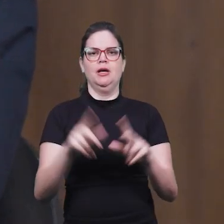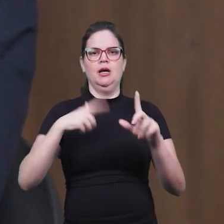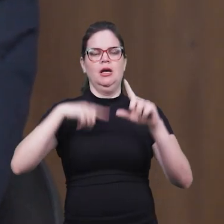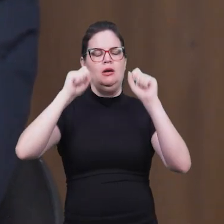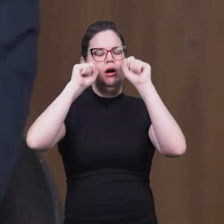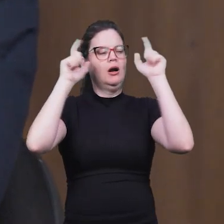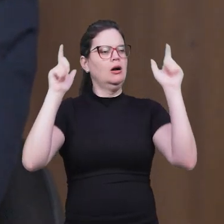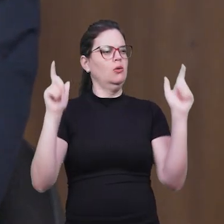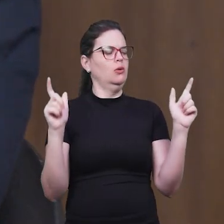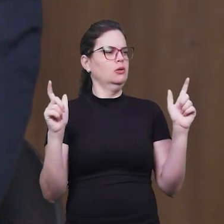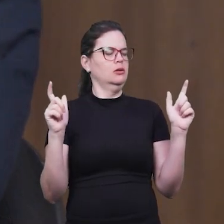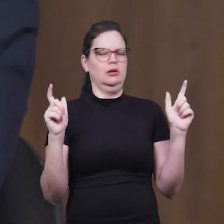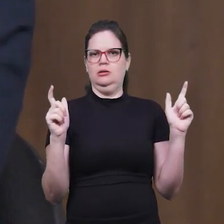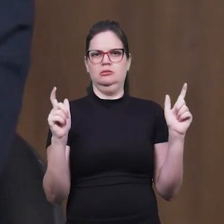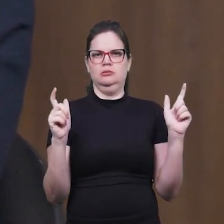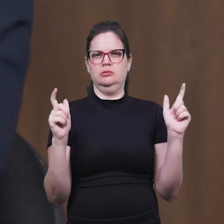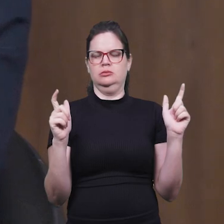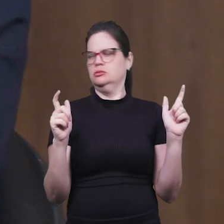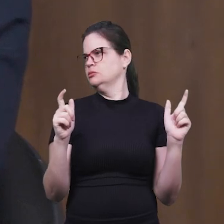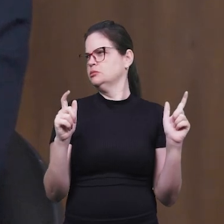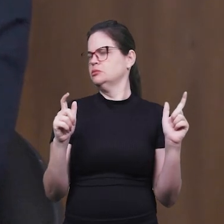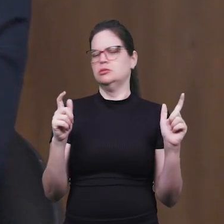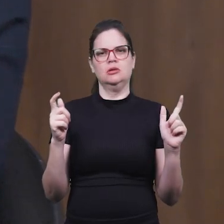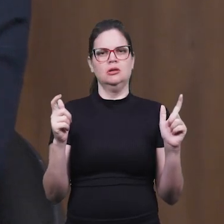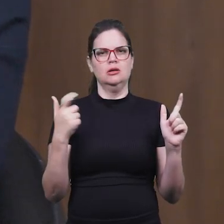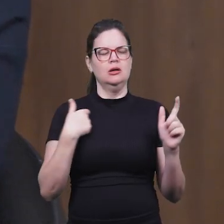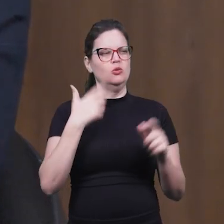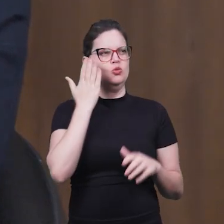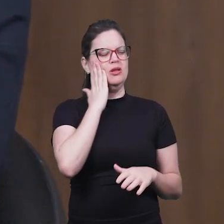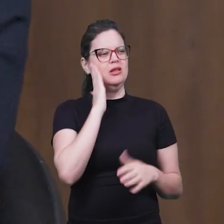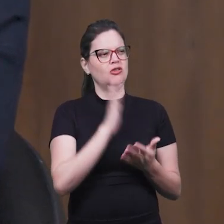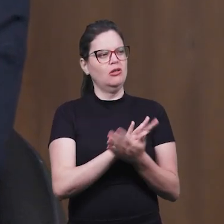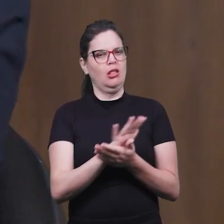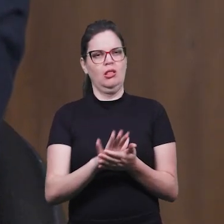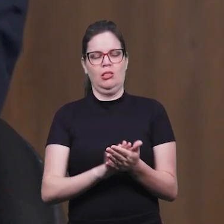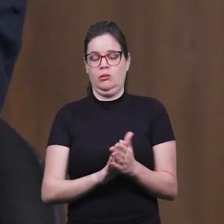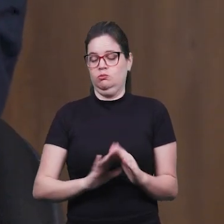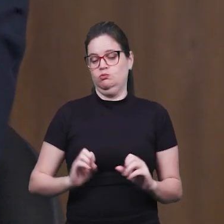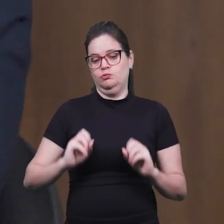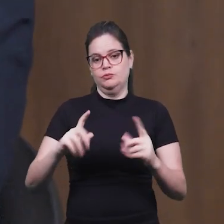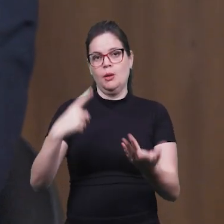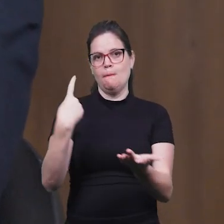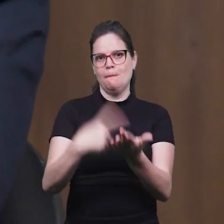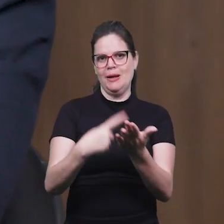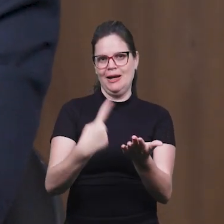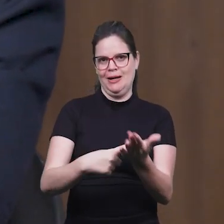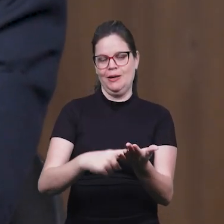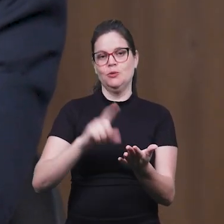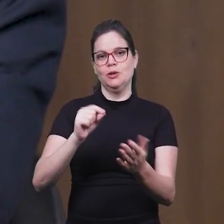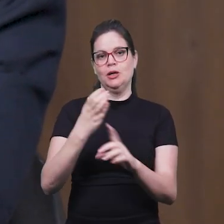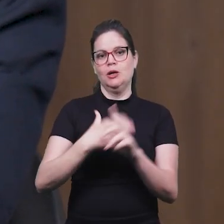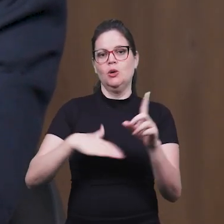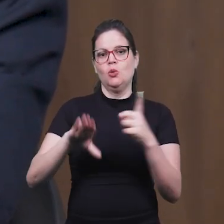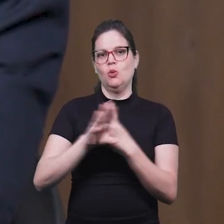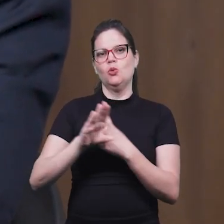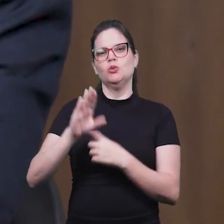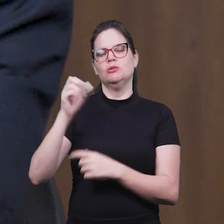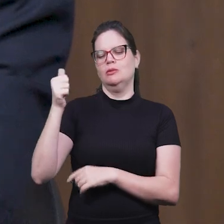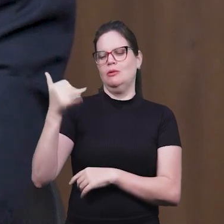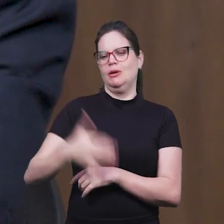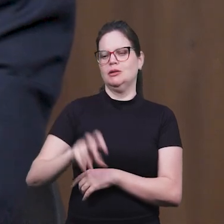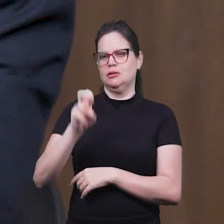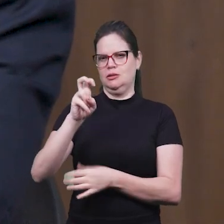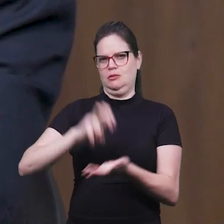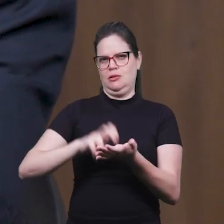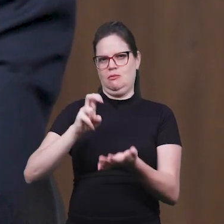aquilo. Marcaram uma madrugada, 5 da manhã, no monte, aquele monte, por trás